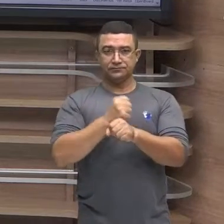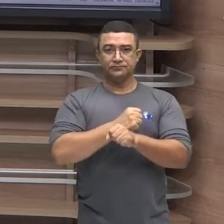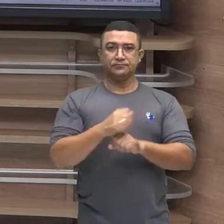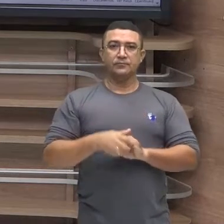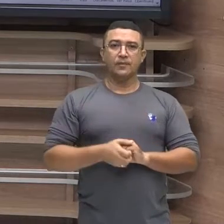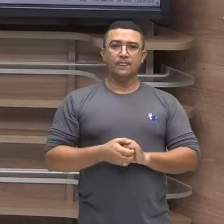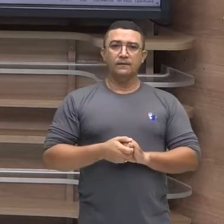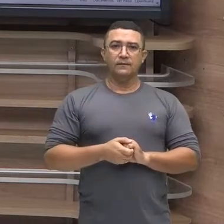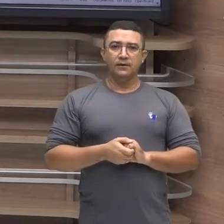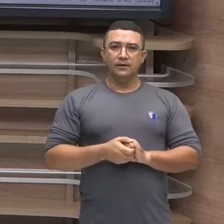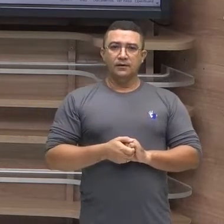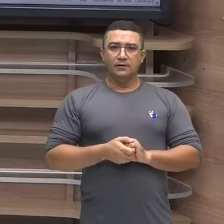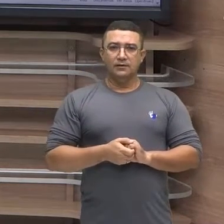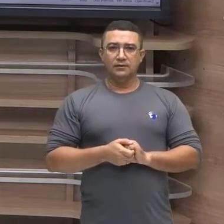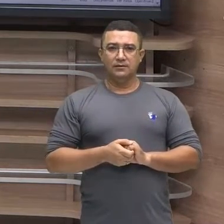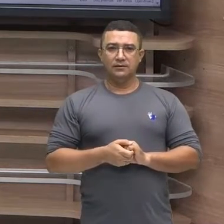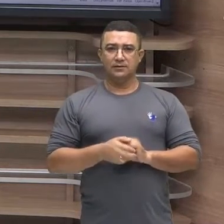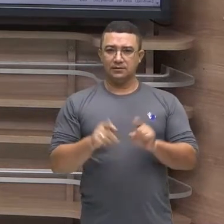fazem também,